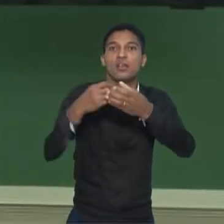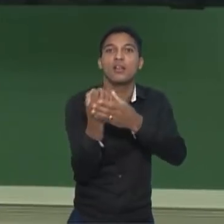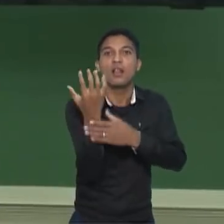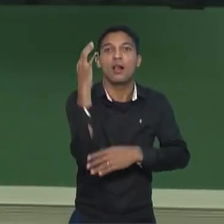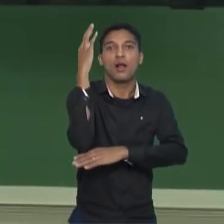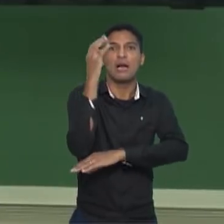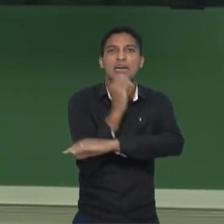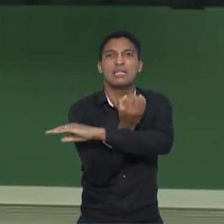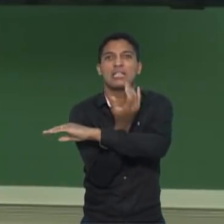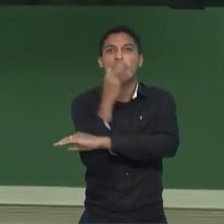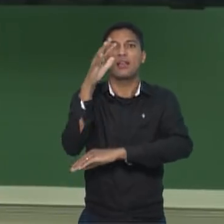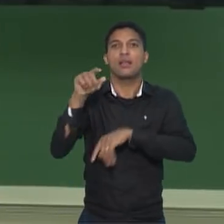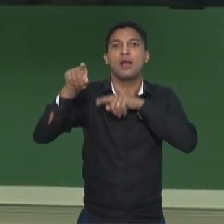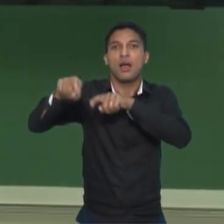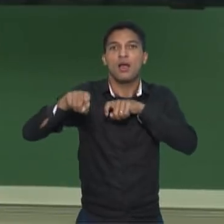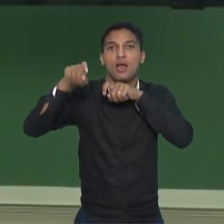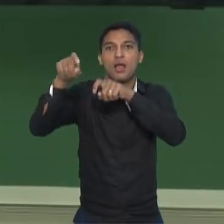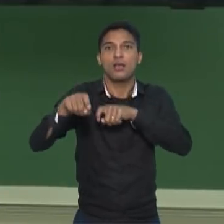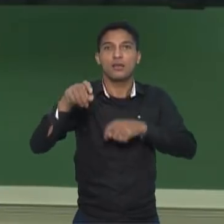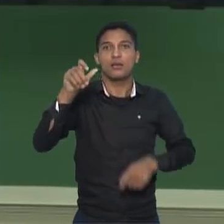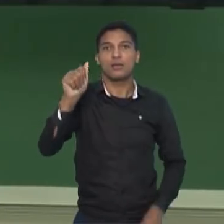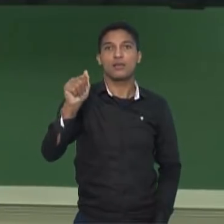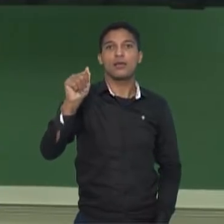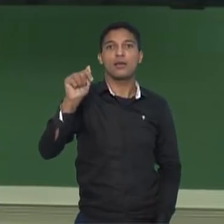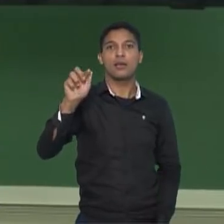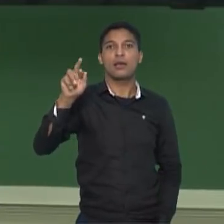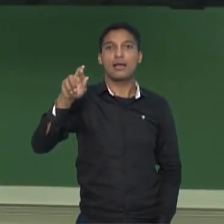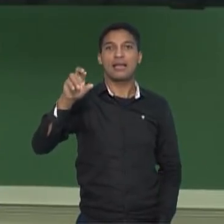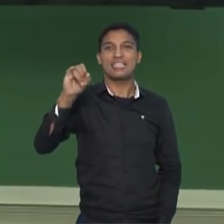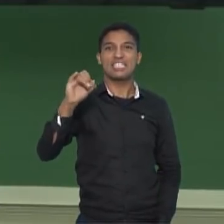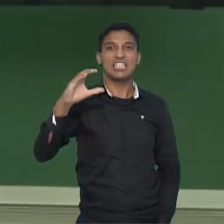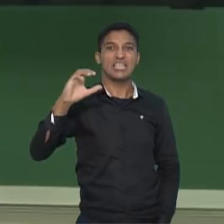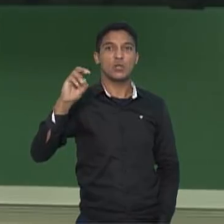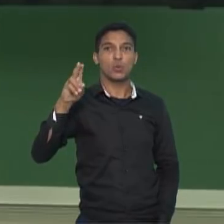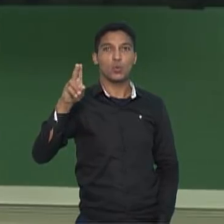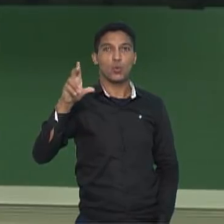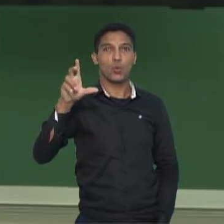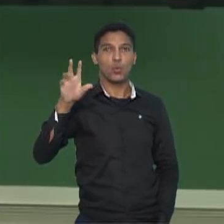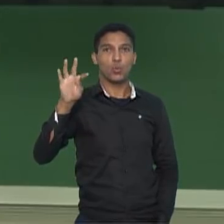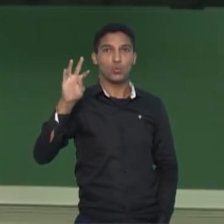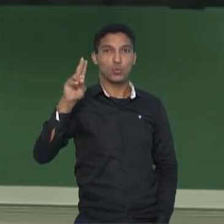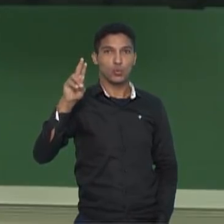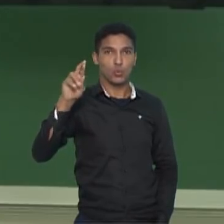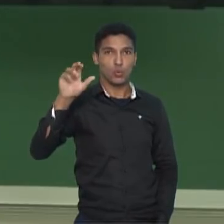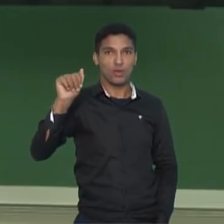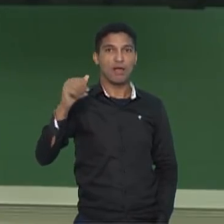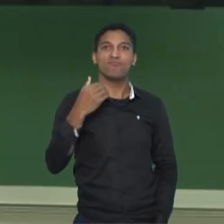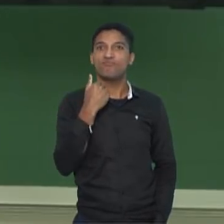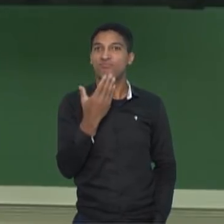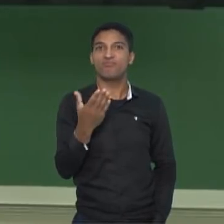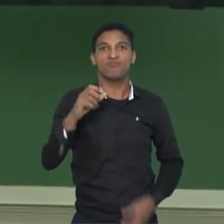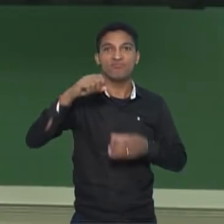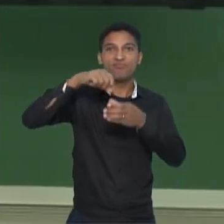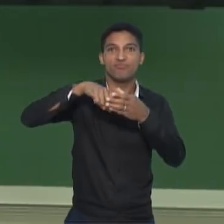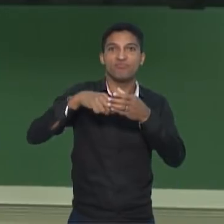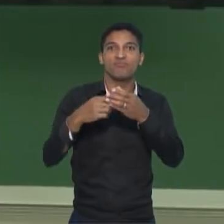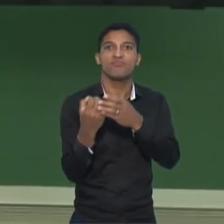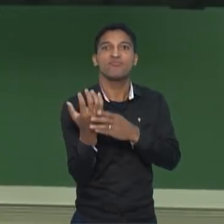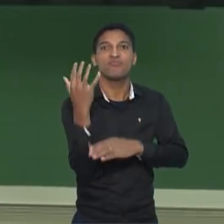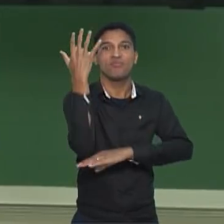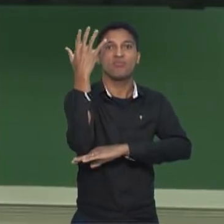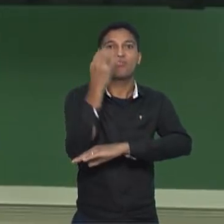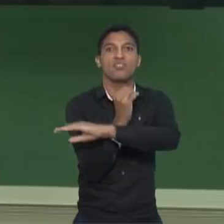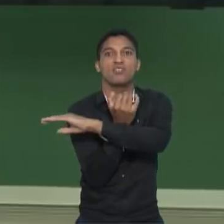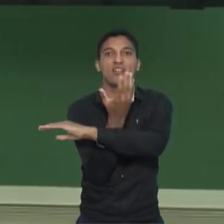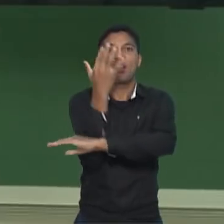Junto colocamos então a imagem. Eu quero saber o nome deste solo e por que ele é